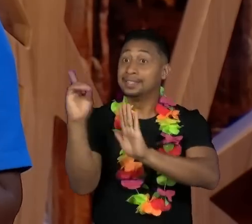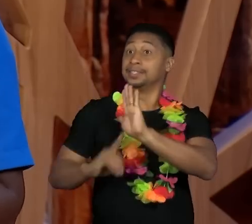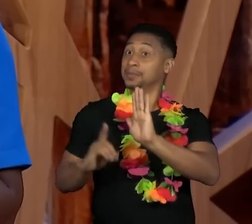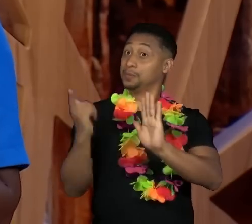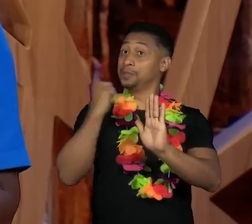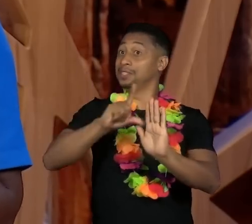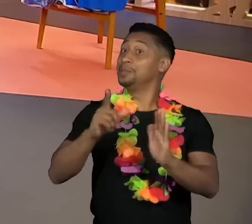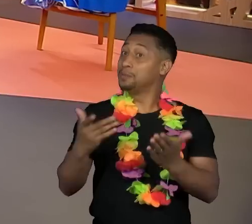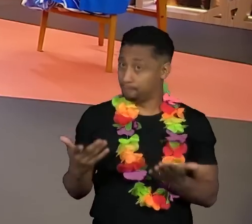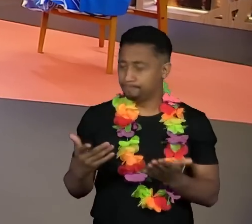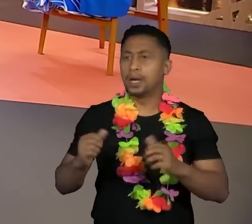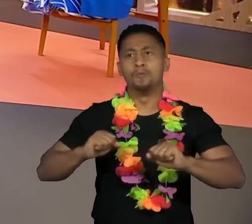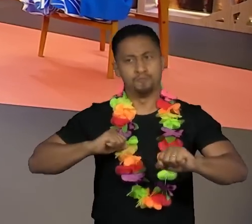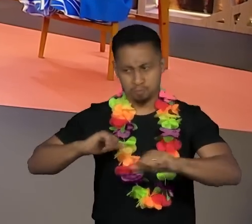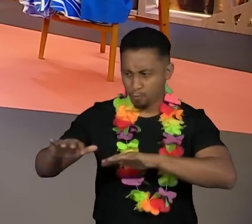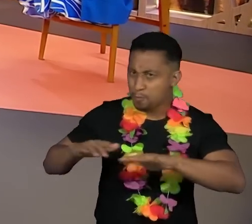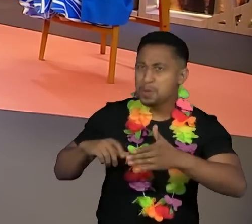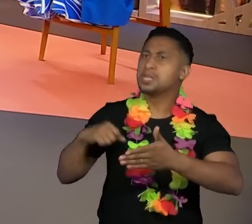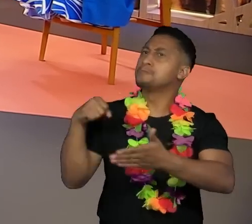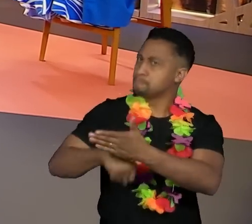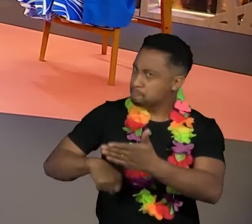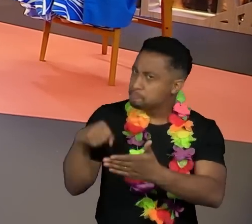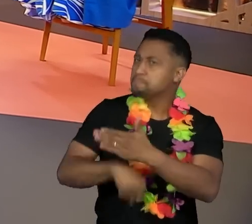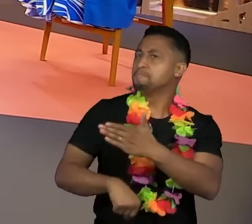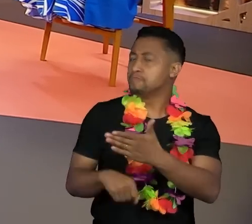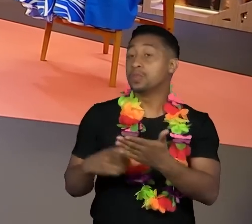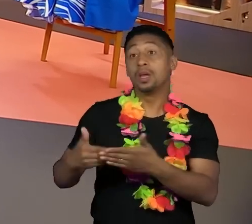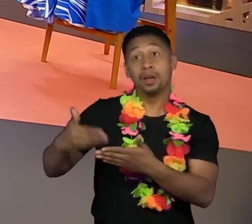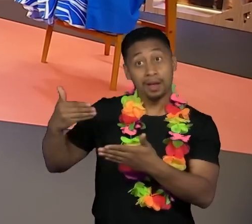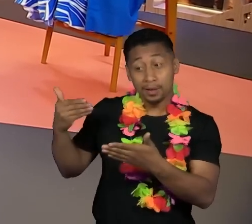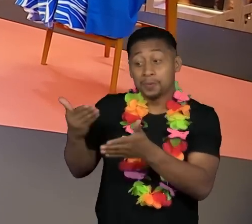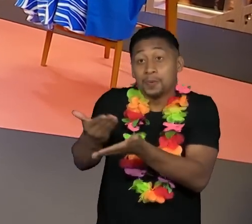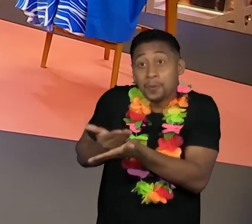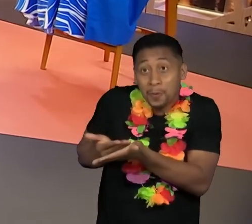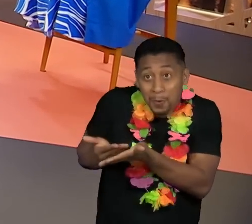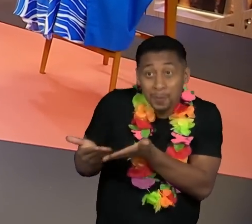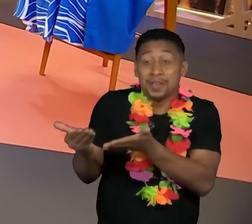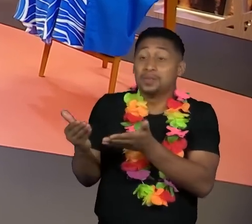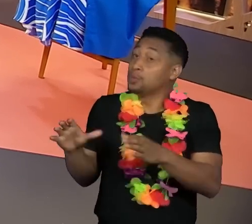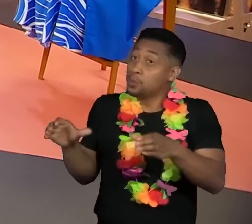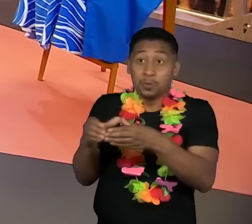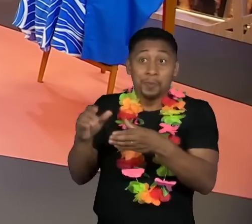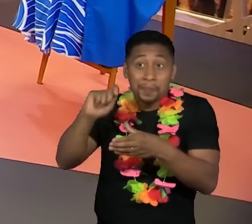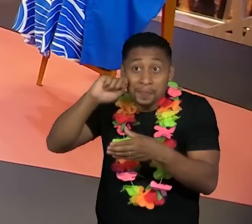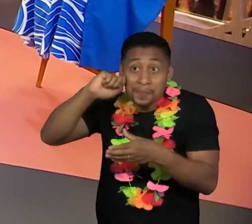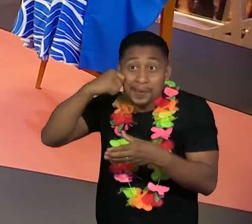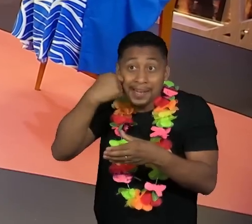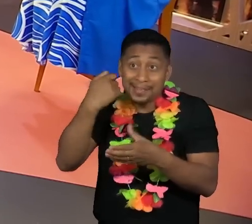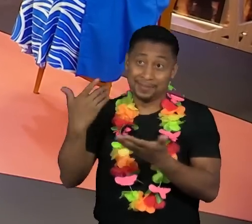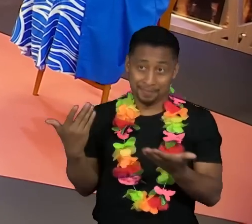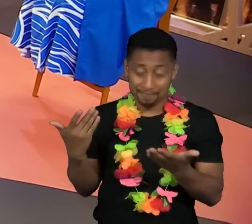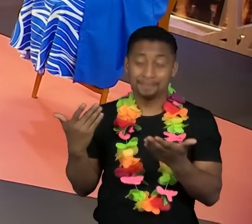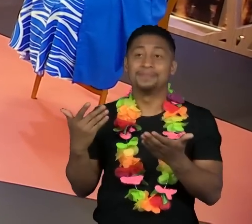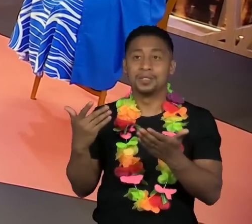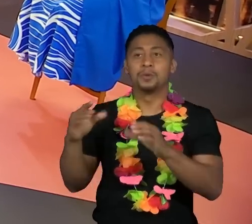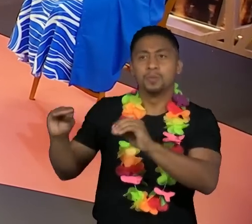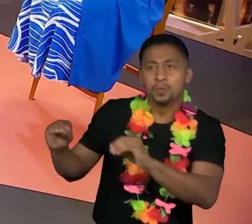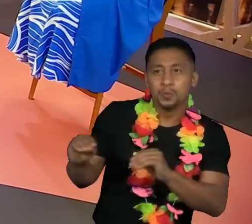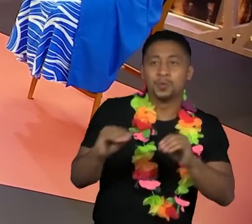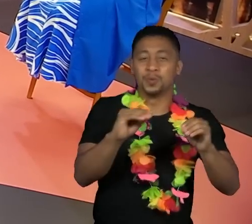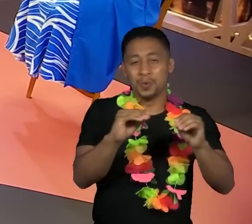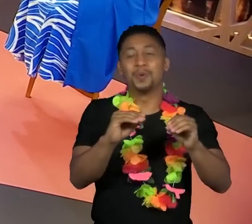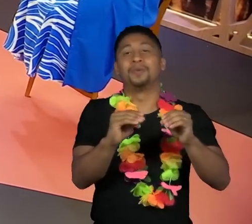onde o samba ainda era coisa de preto, né? Quando ele fala, olha, a escola de samba, quando foi para Unidos do Peruche, era